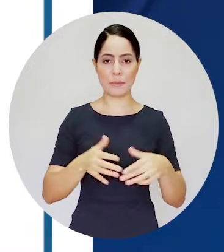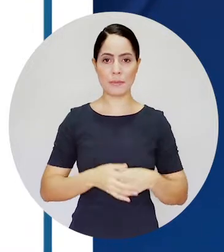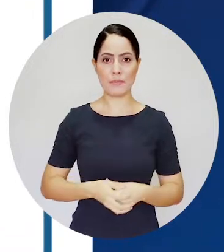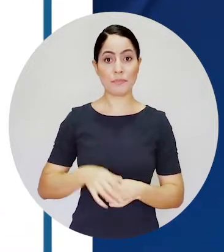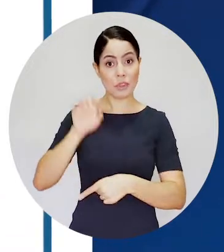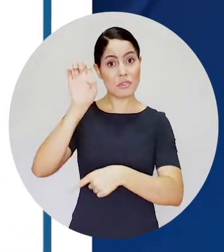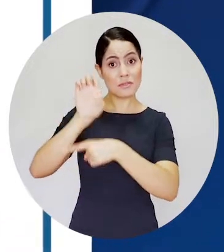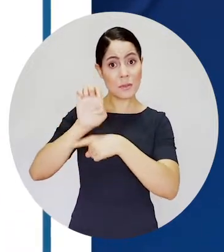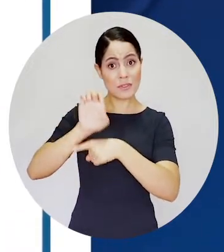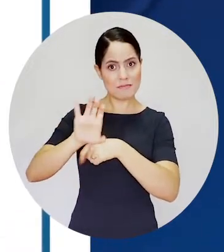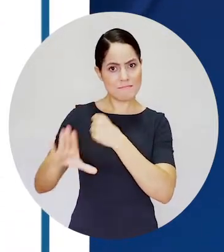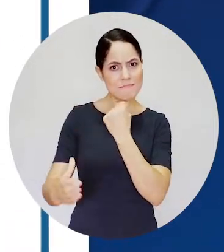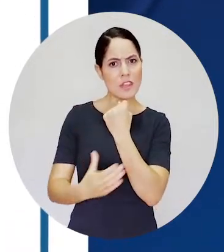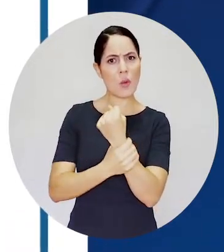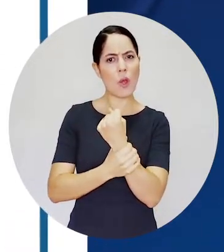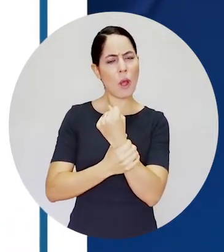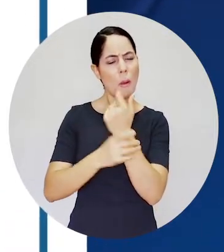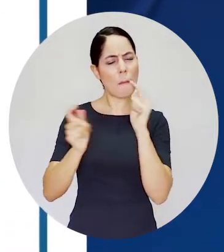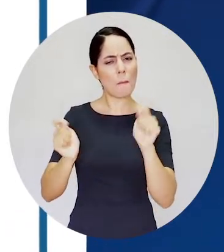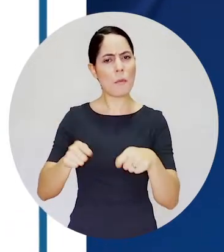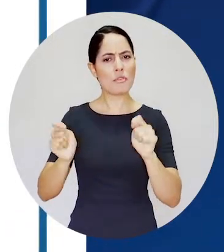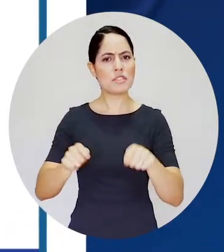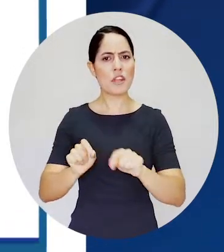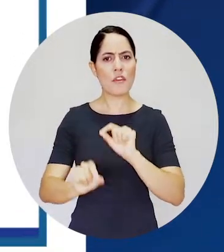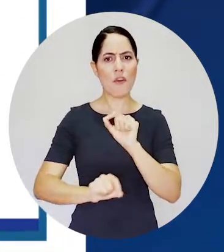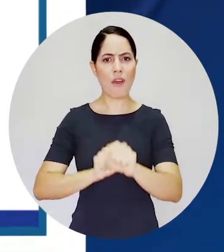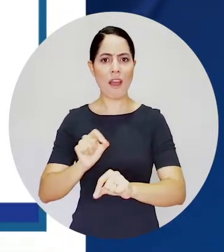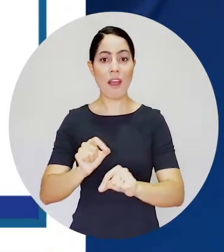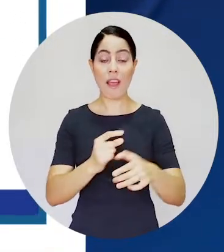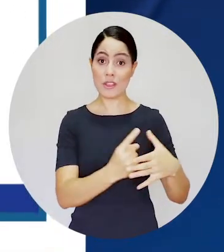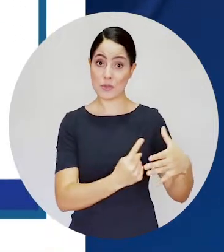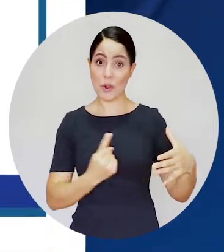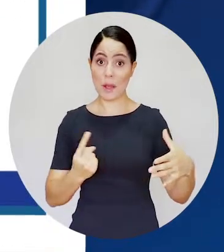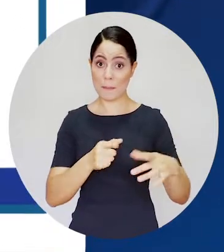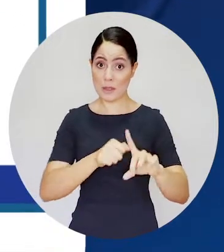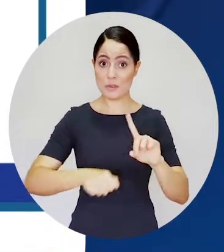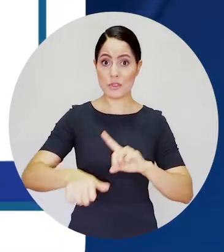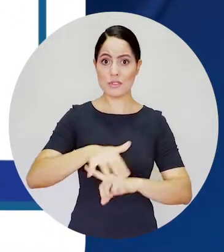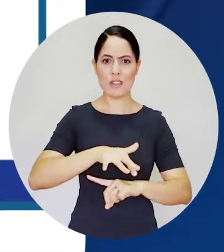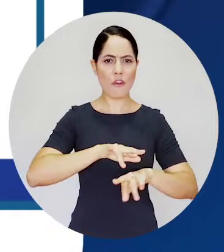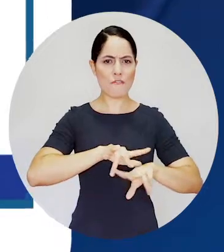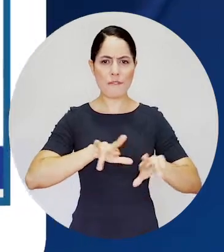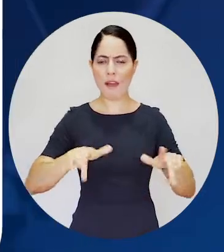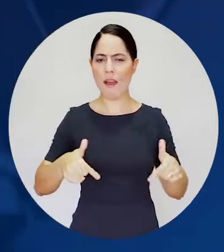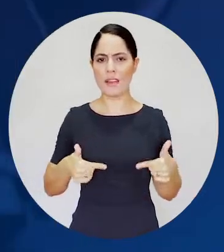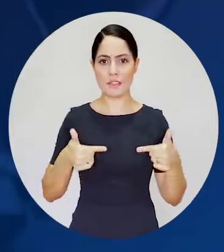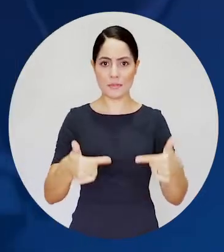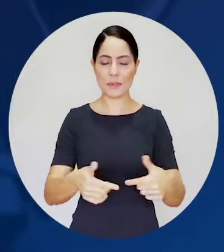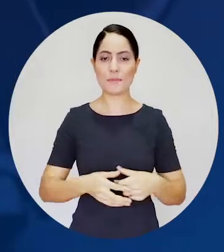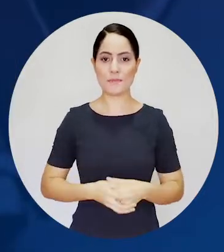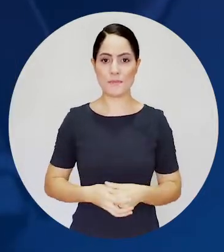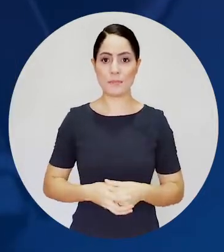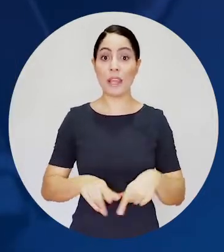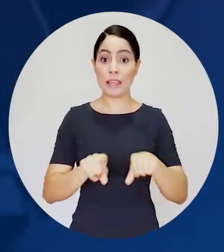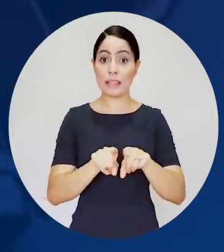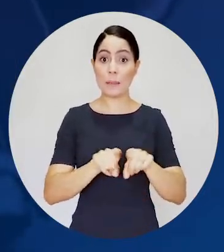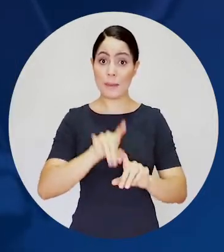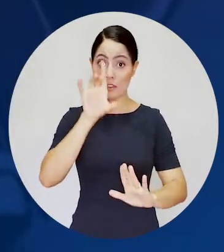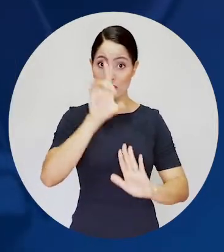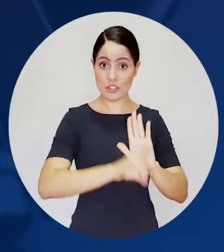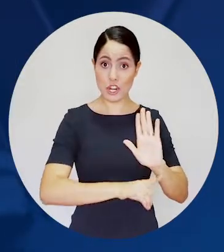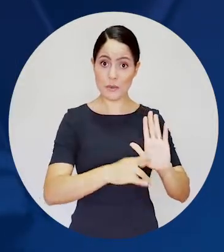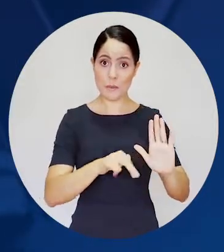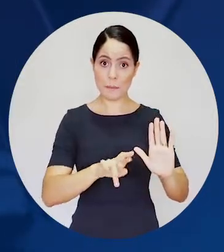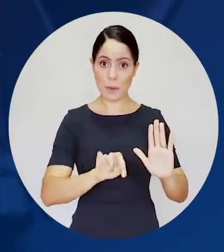aos estados a competência de agir sobre a pandemia, com isolamento social, restrições de eventos e atividades, a defesa